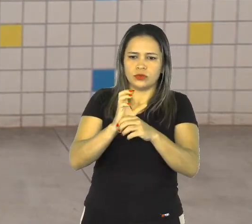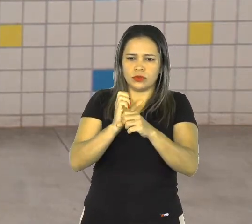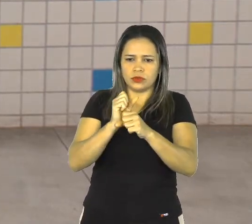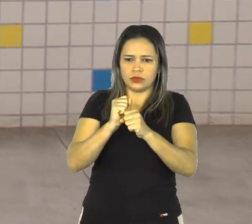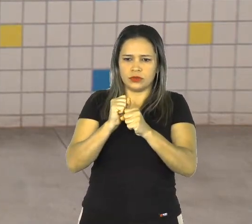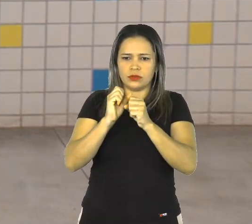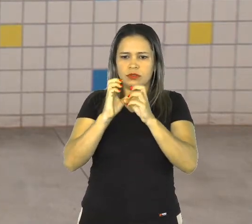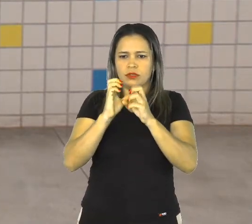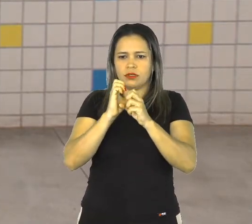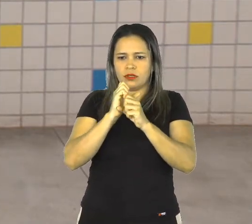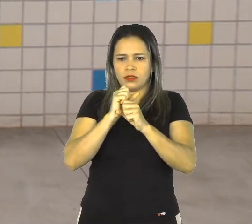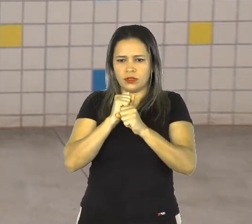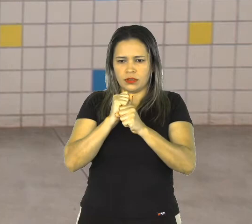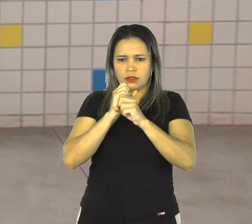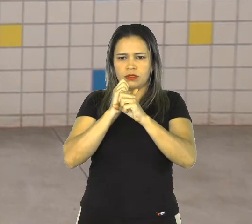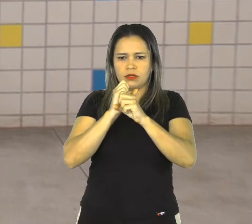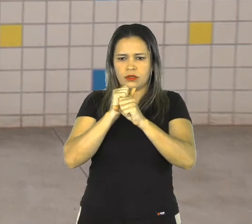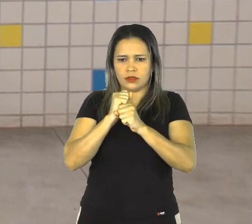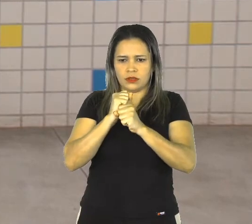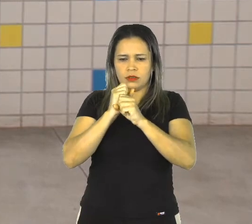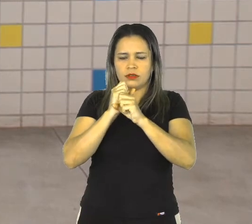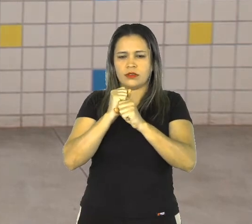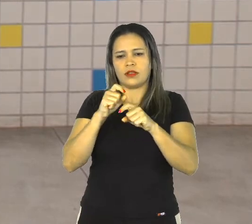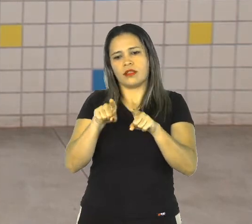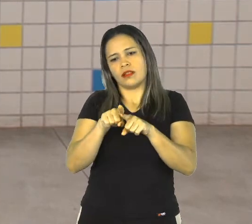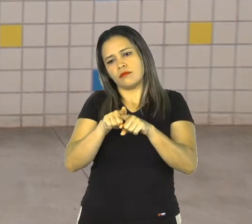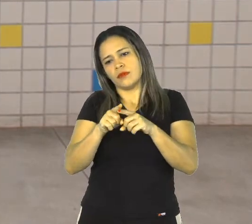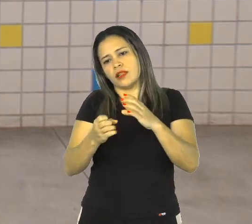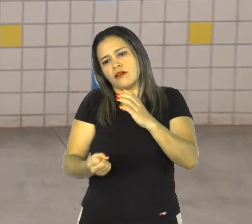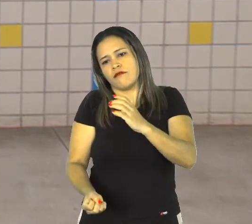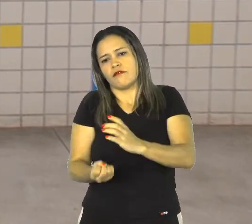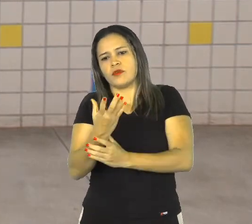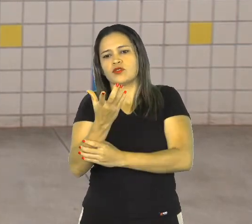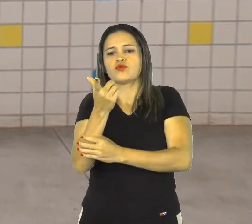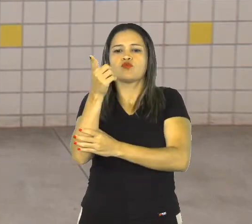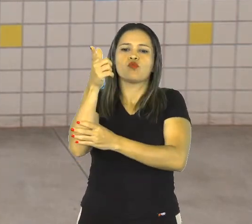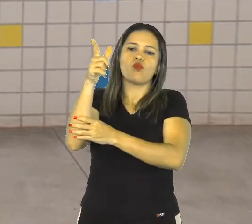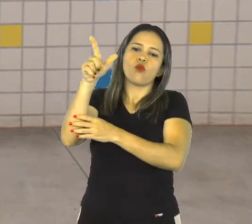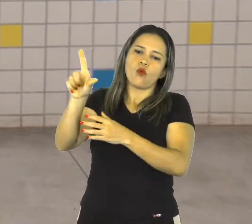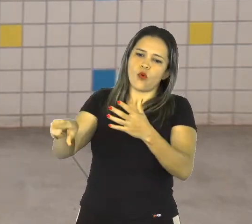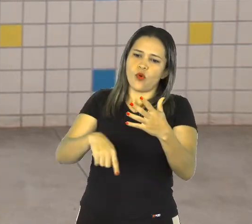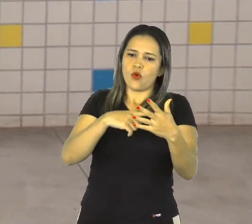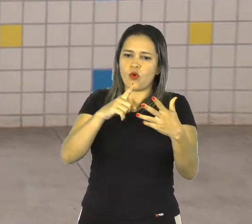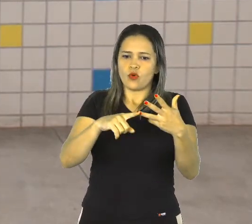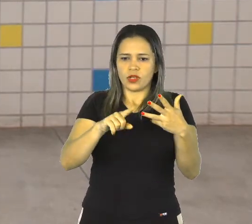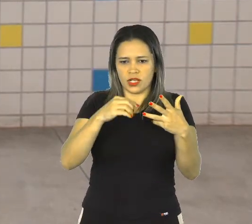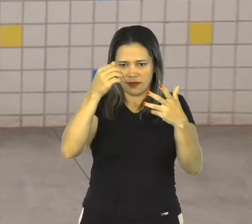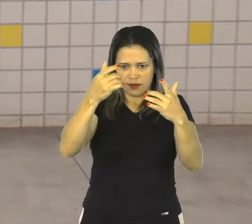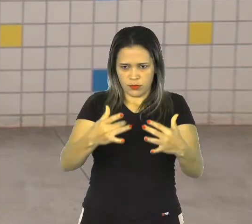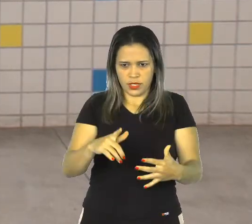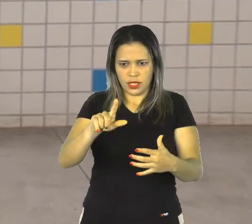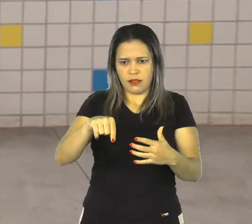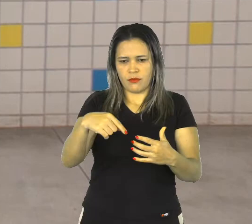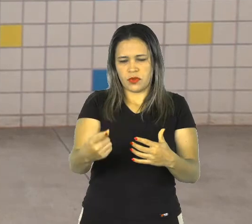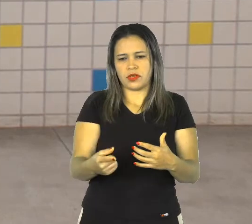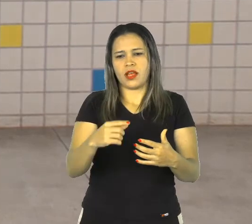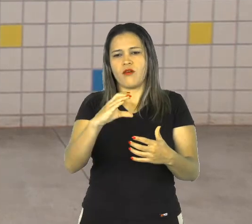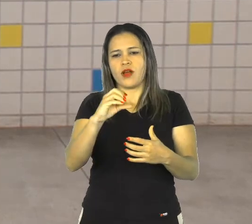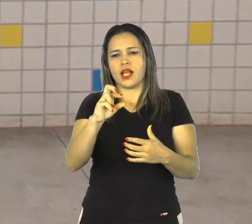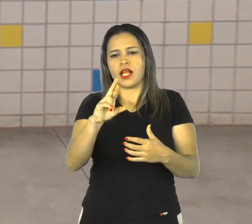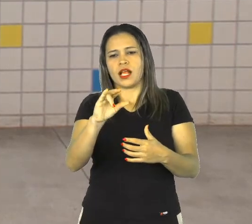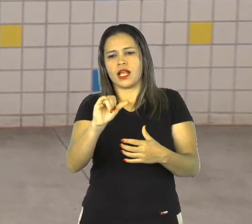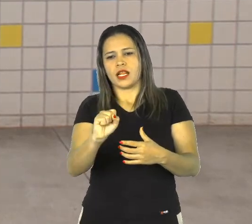contração da íris e também na formação de um outro componente, nós vamos ver daqui a pouco, que é o cristalino.